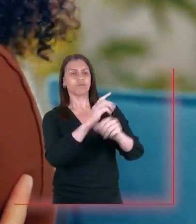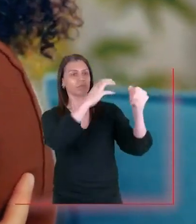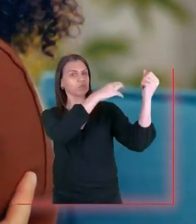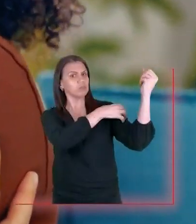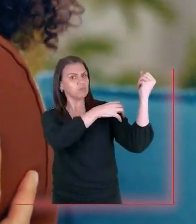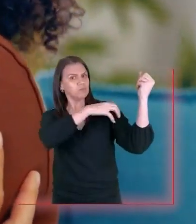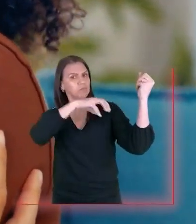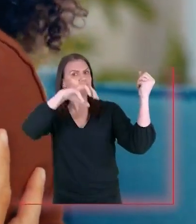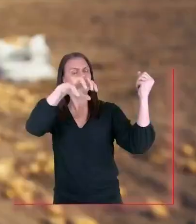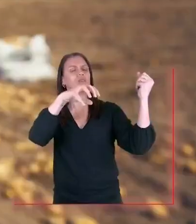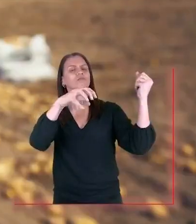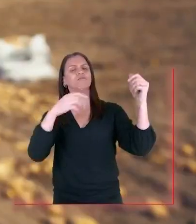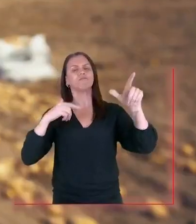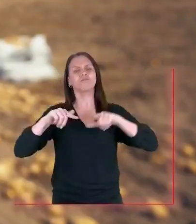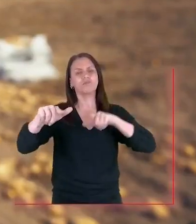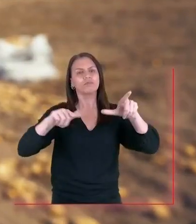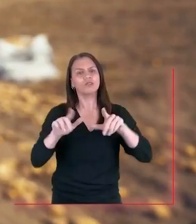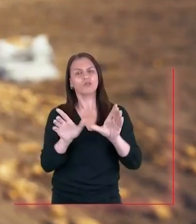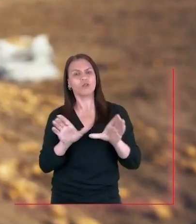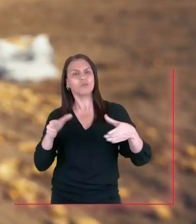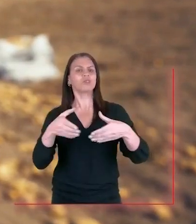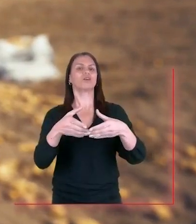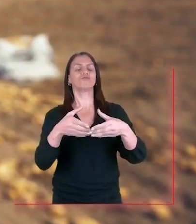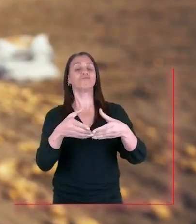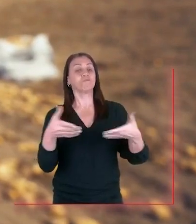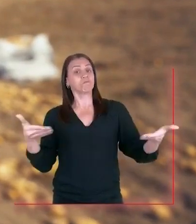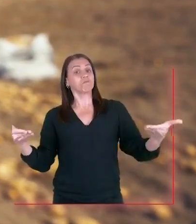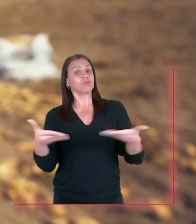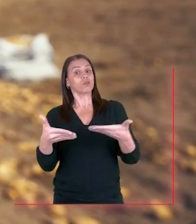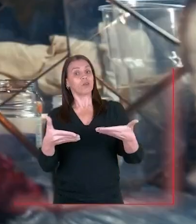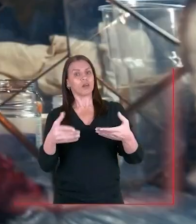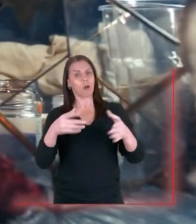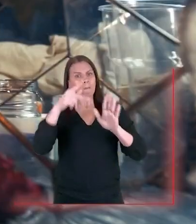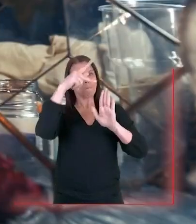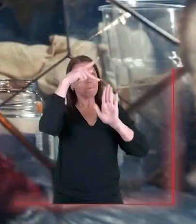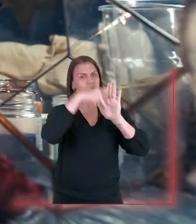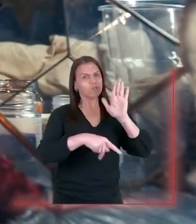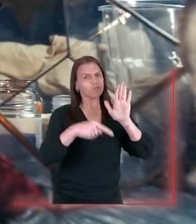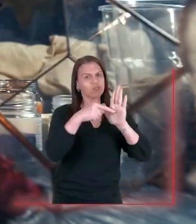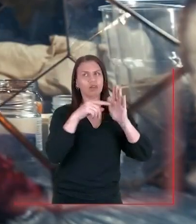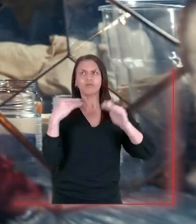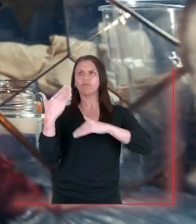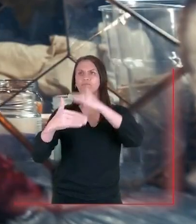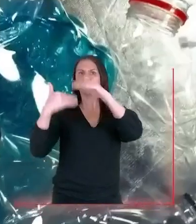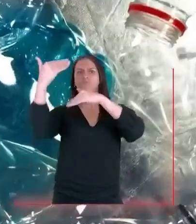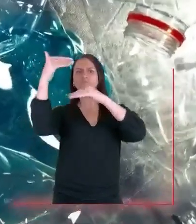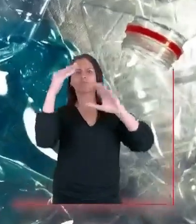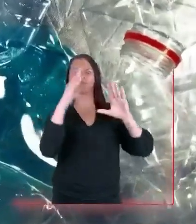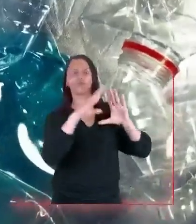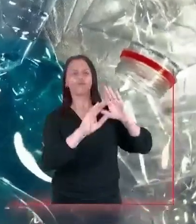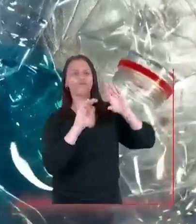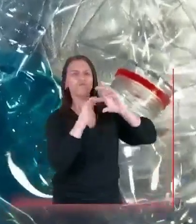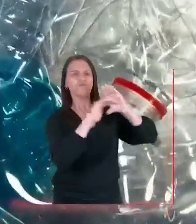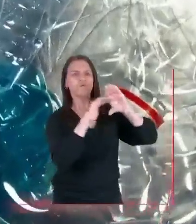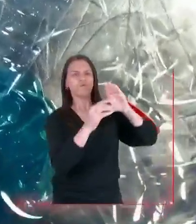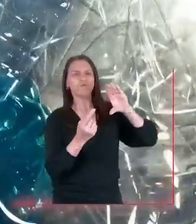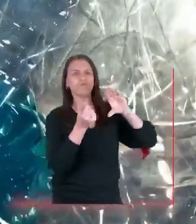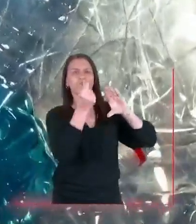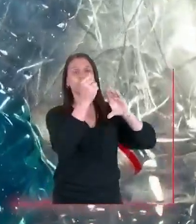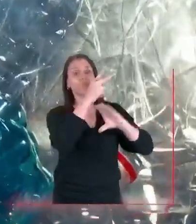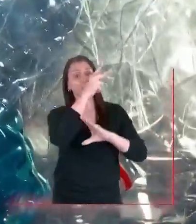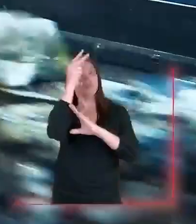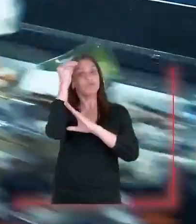e comunidades. Agora, ela vai ampliar esses projetos com o Fundo Municipal de Economia Solidária,